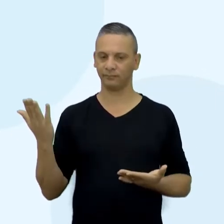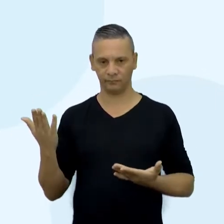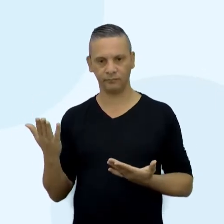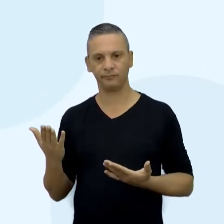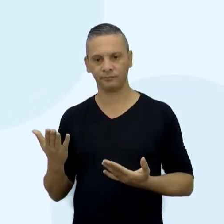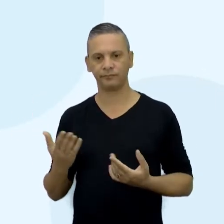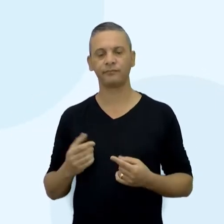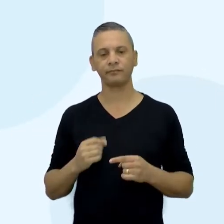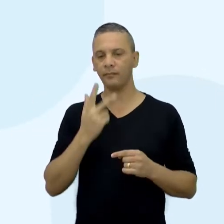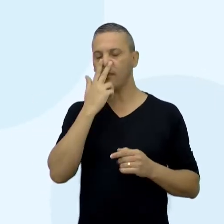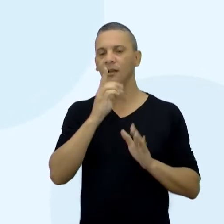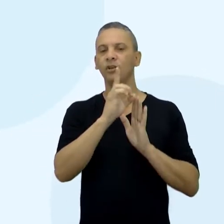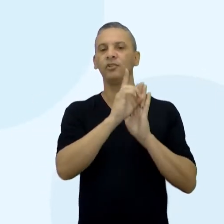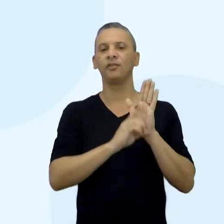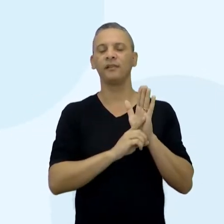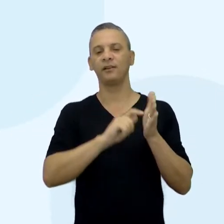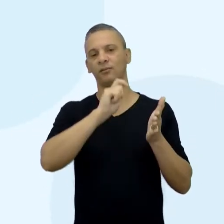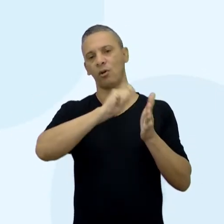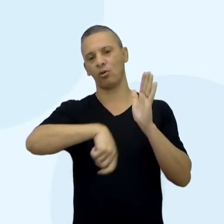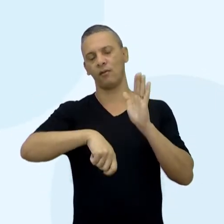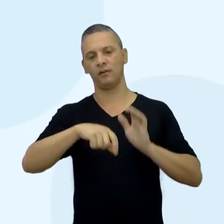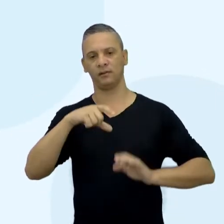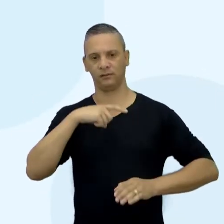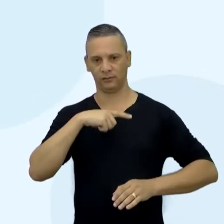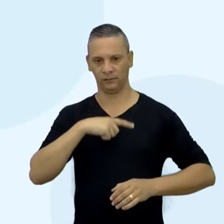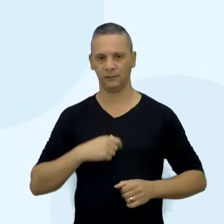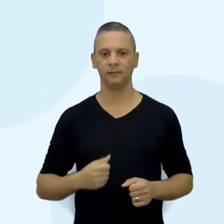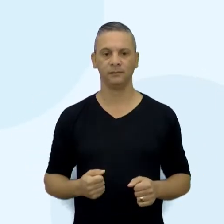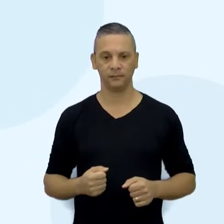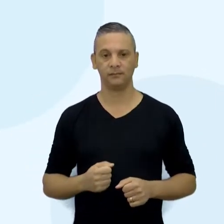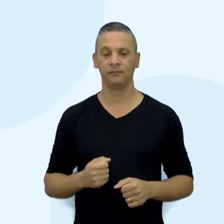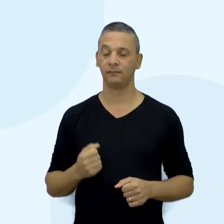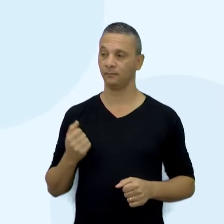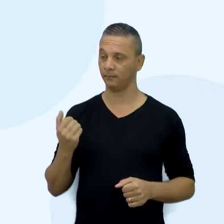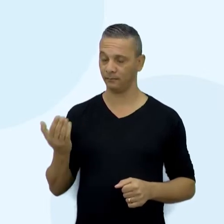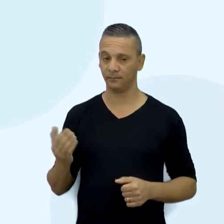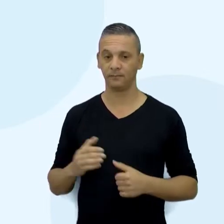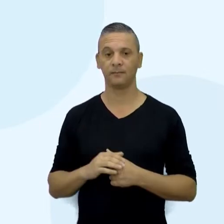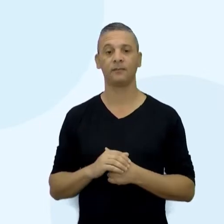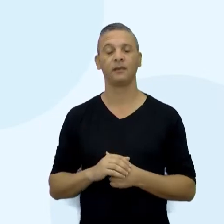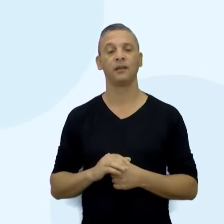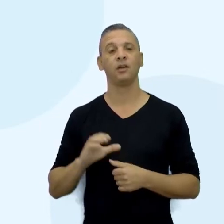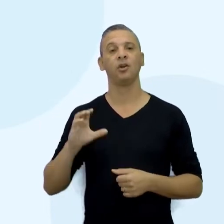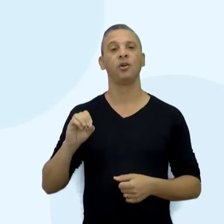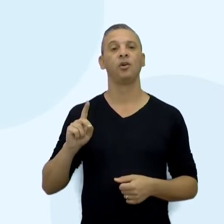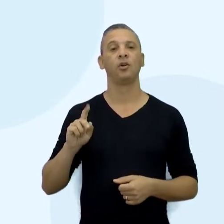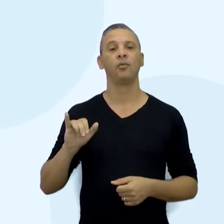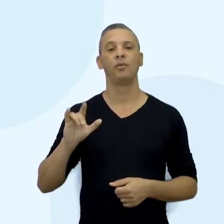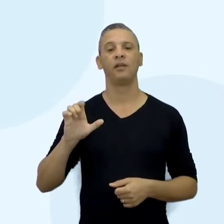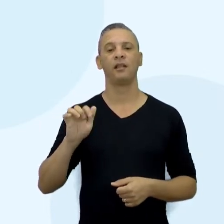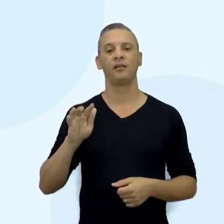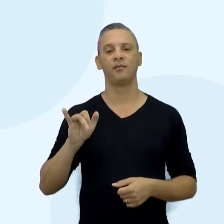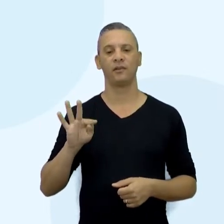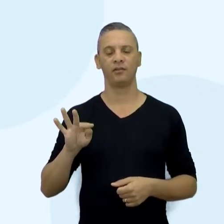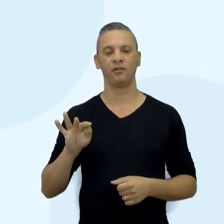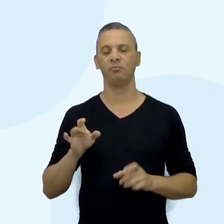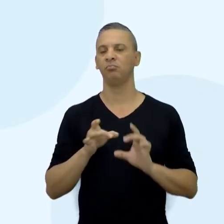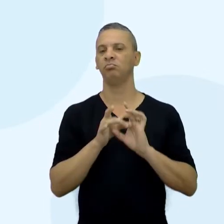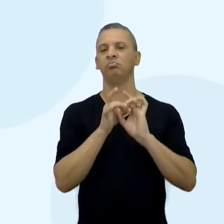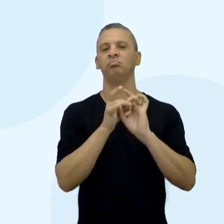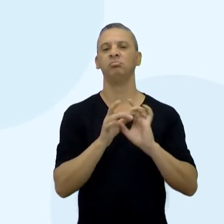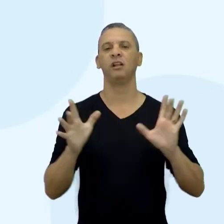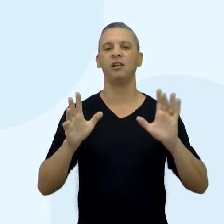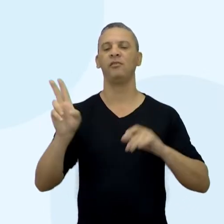com os direitos autorais, né? Exato, direito autoral. Copyright, direito de cópia. O copyleft é direito aberto, você pode